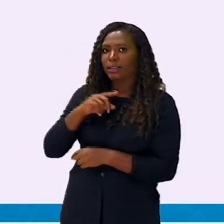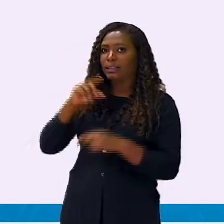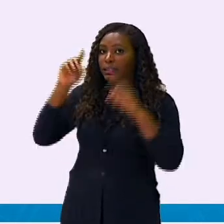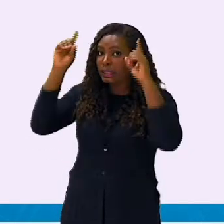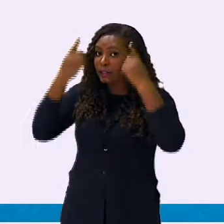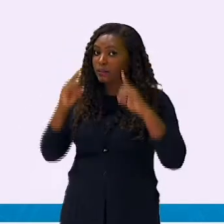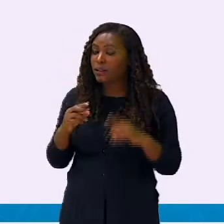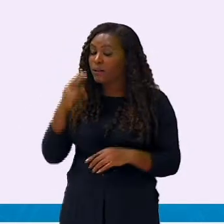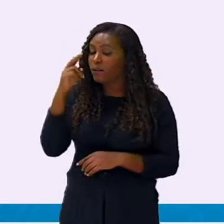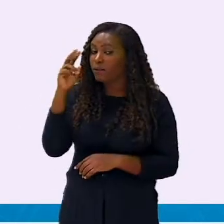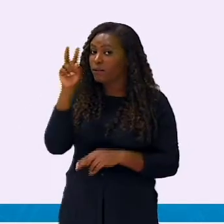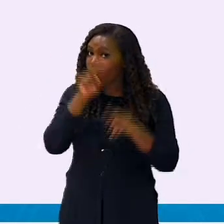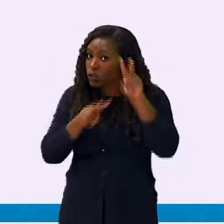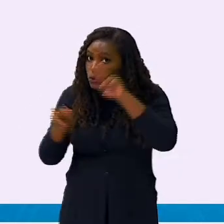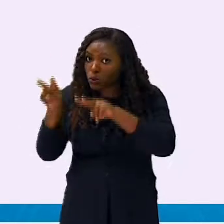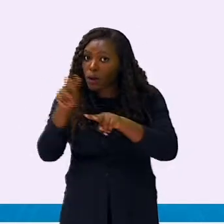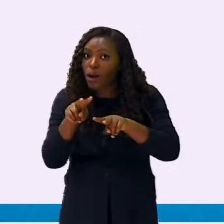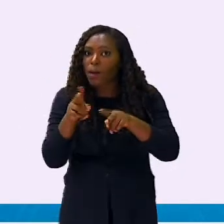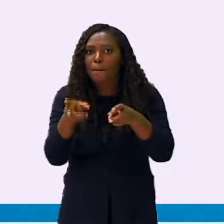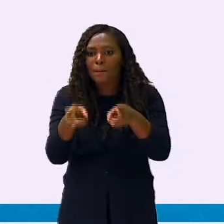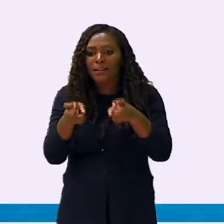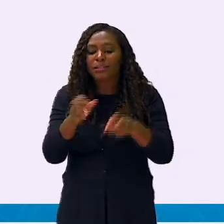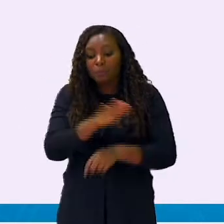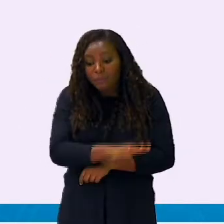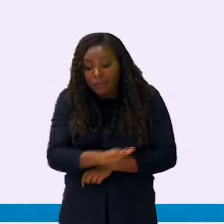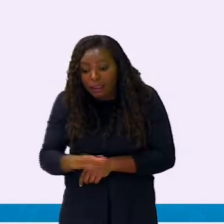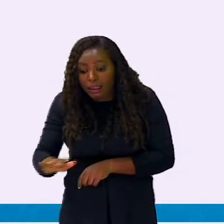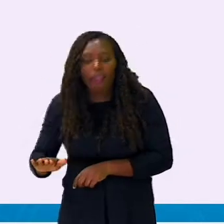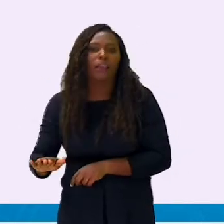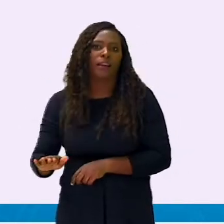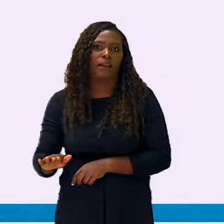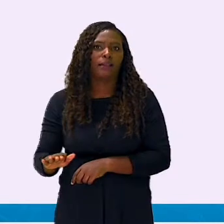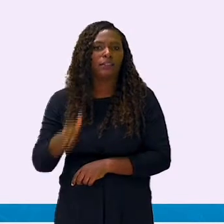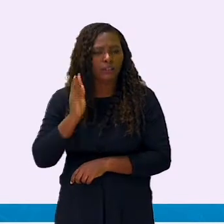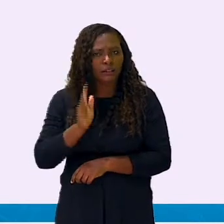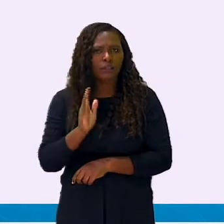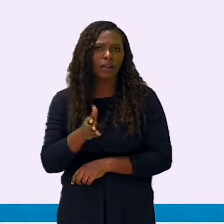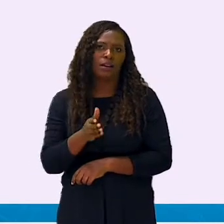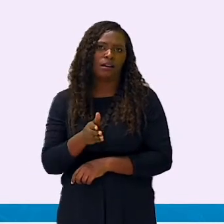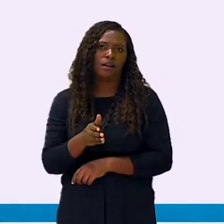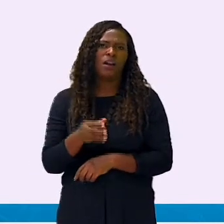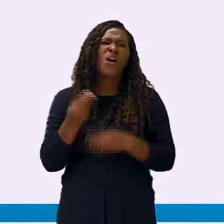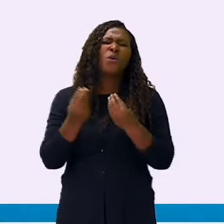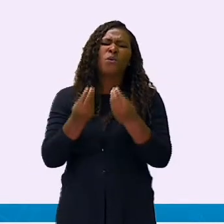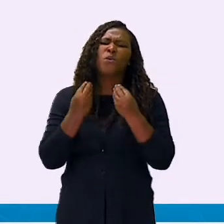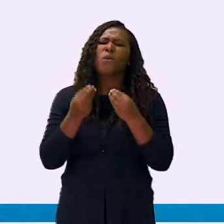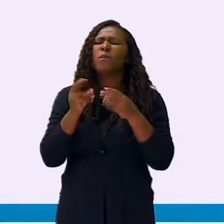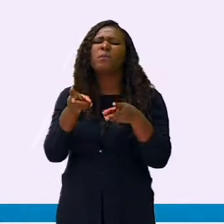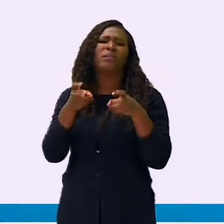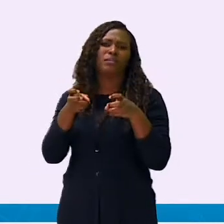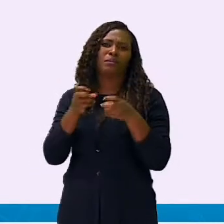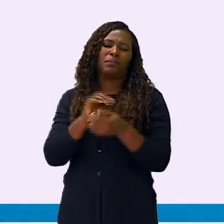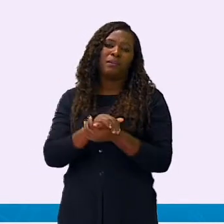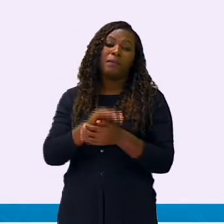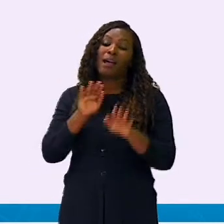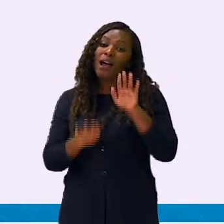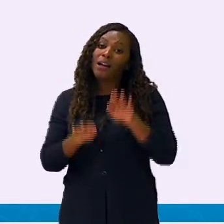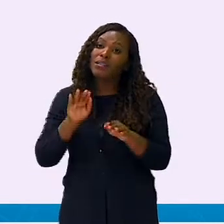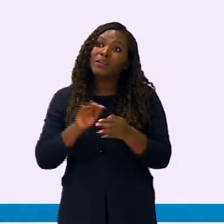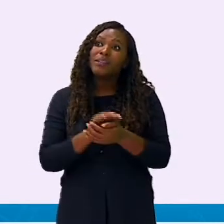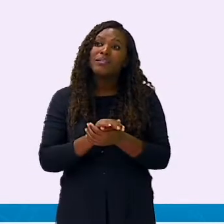deficiência visual. Mas como fazer isso? Nem sempre as deficiências visuais mais leves